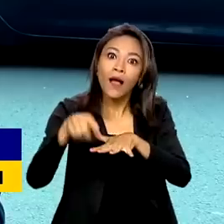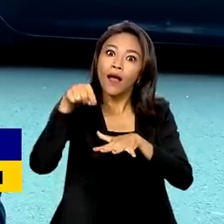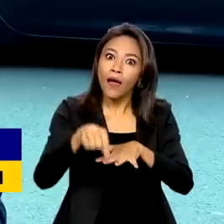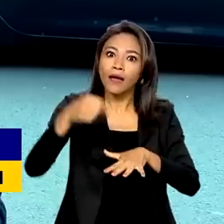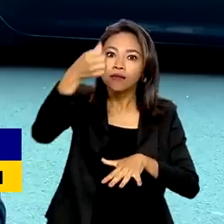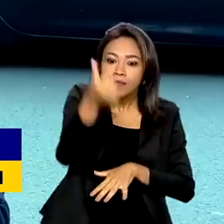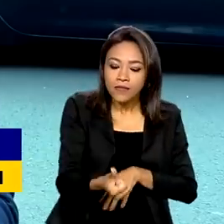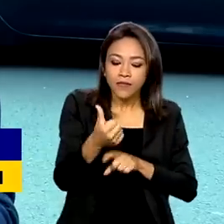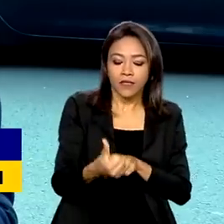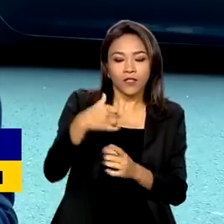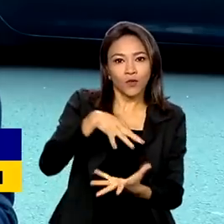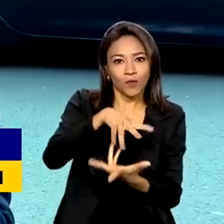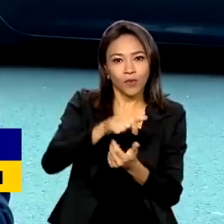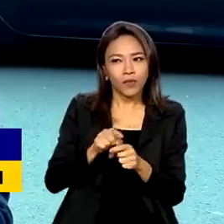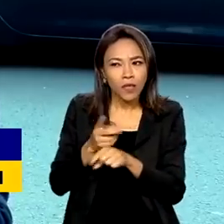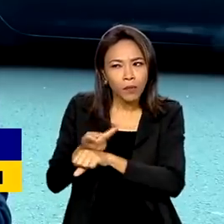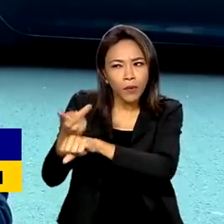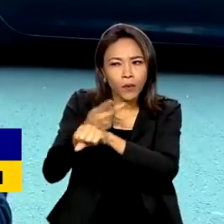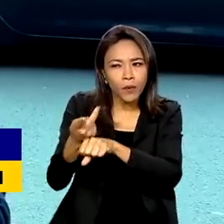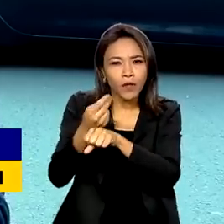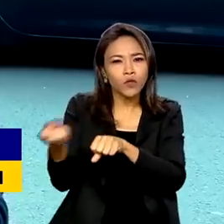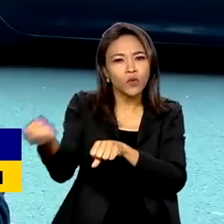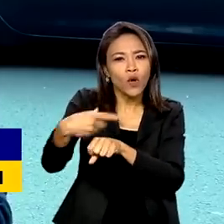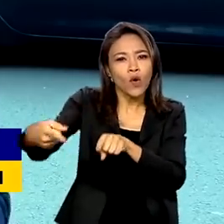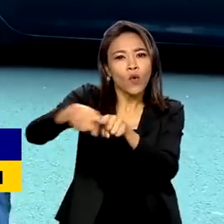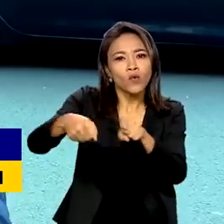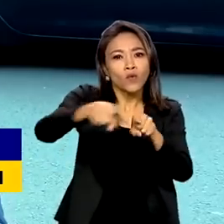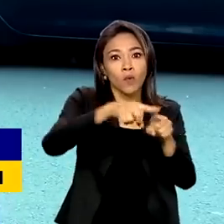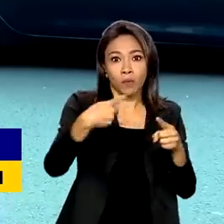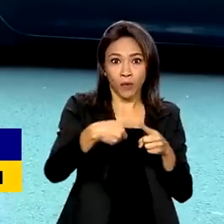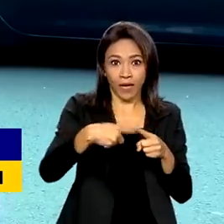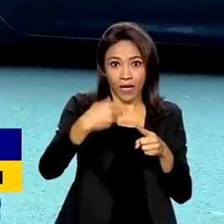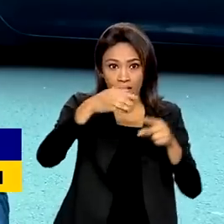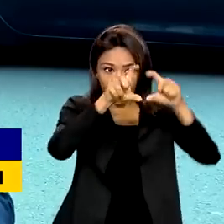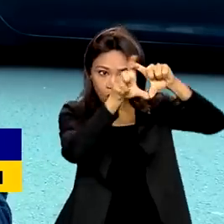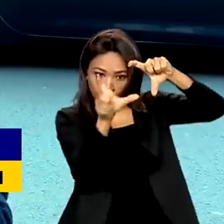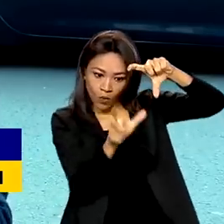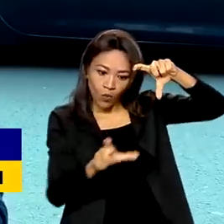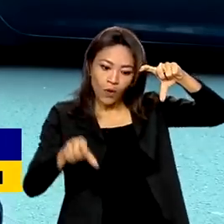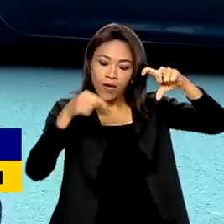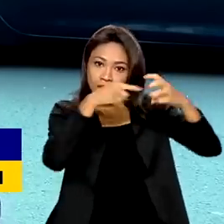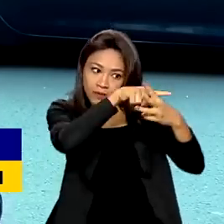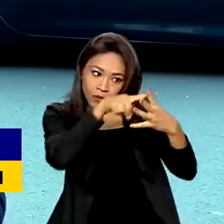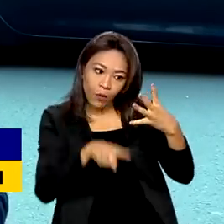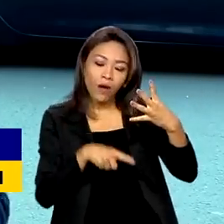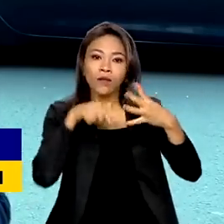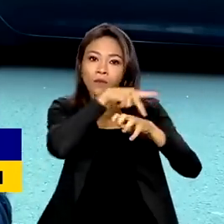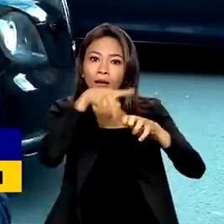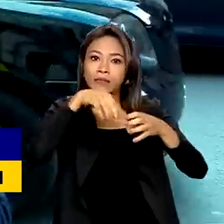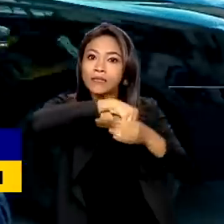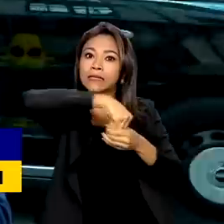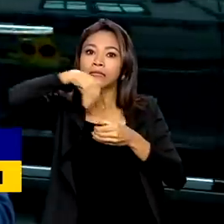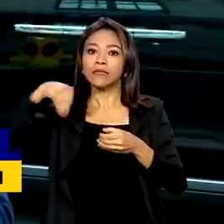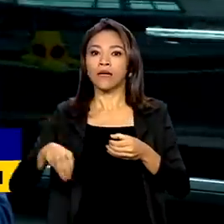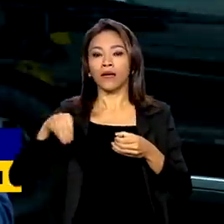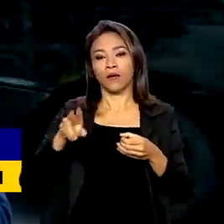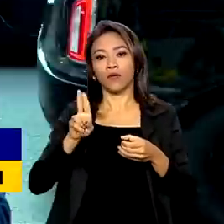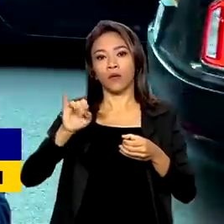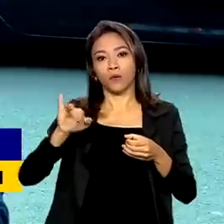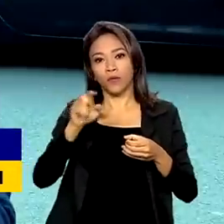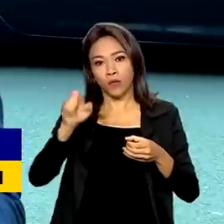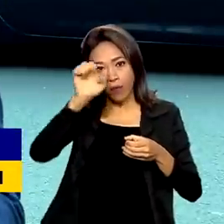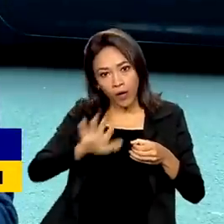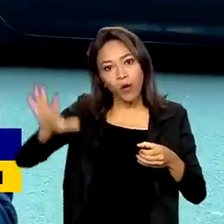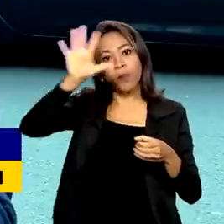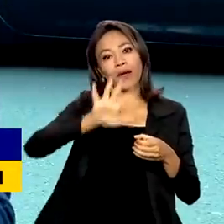novos parceiros depois da saída da União Europeia. É nesse contexto que a presença do presidente Lula aqui na cerimônia de